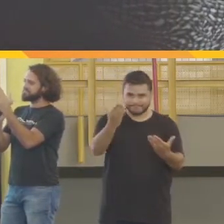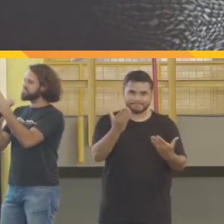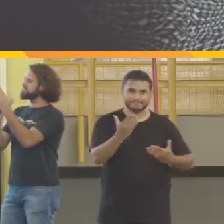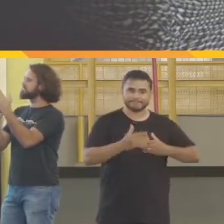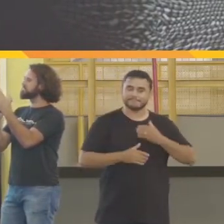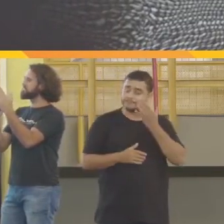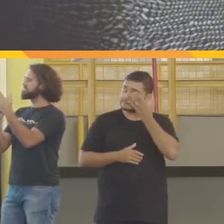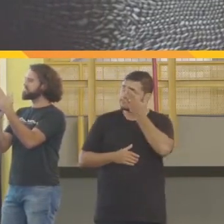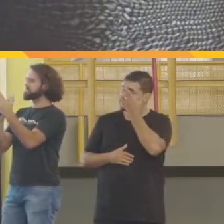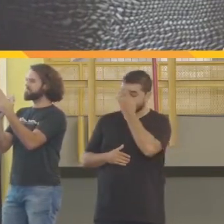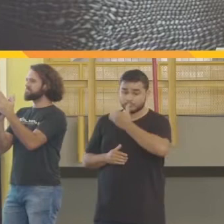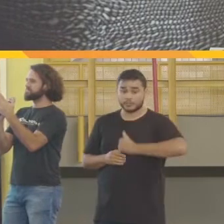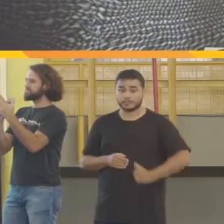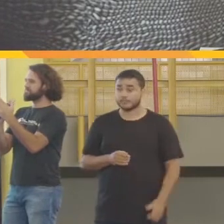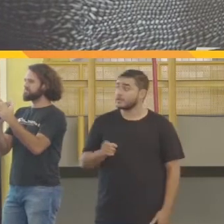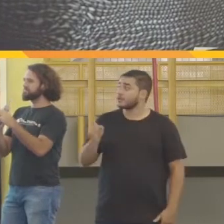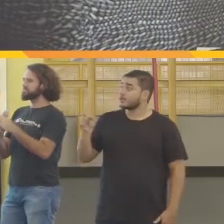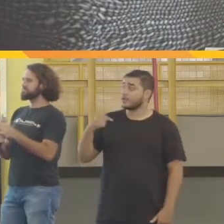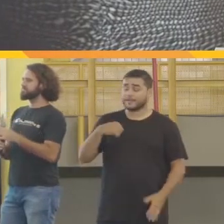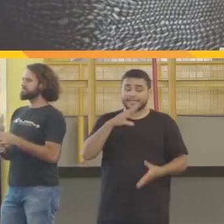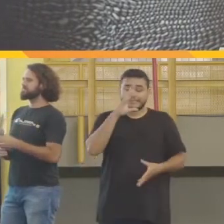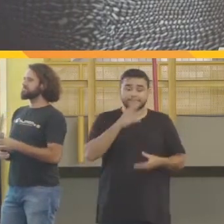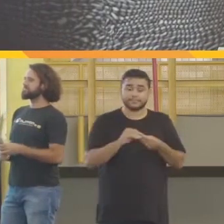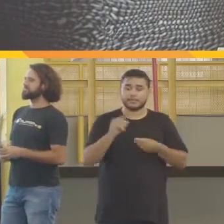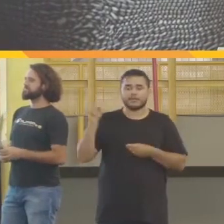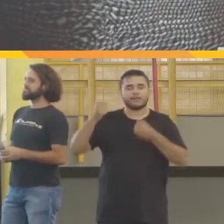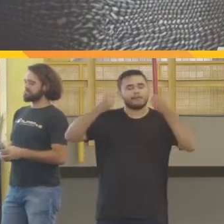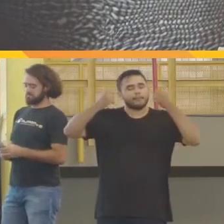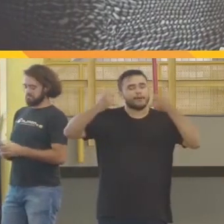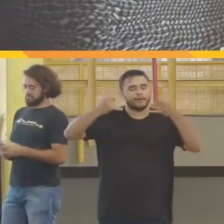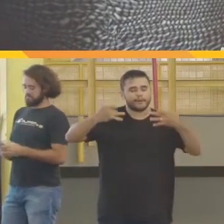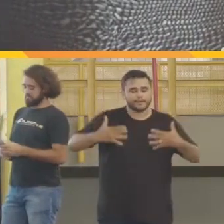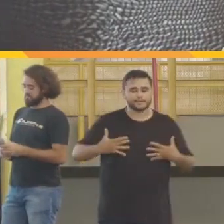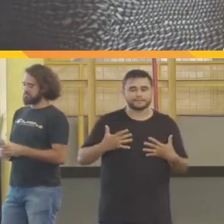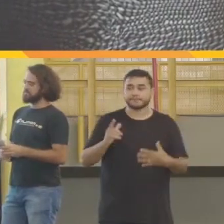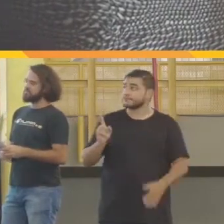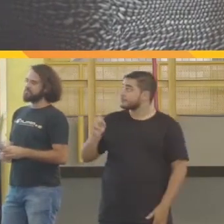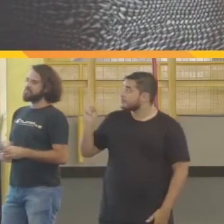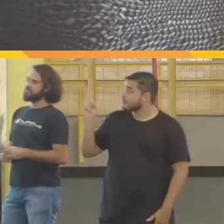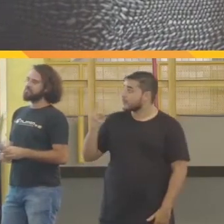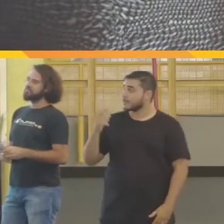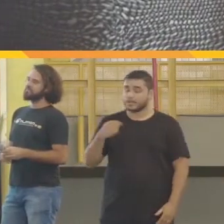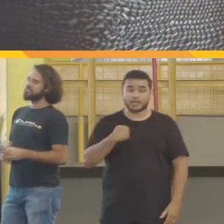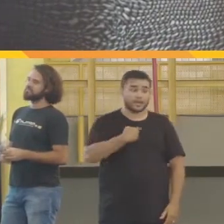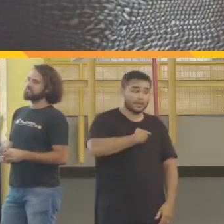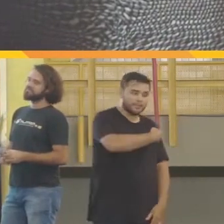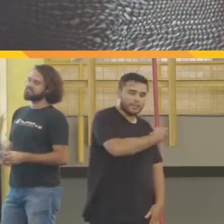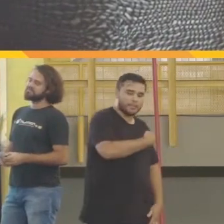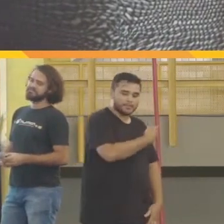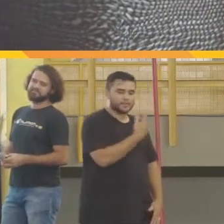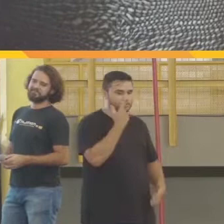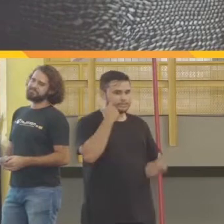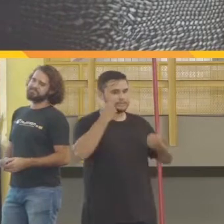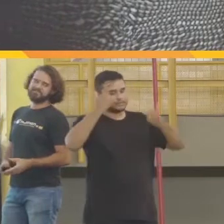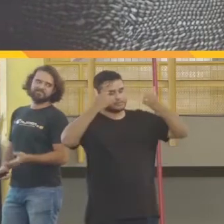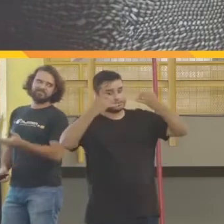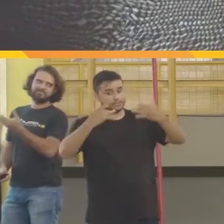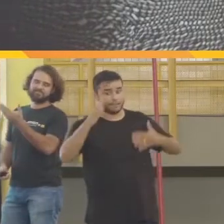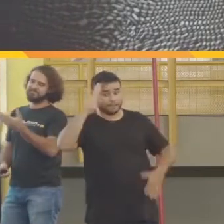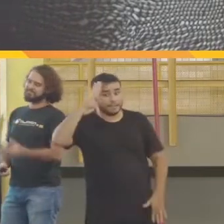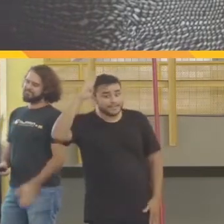Agora eu vou ficar caladinho, porque isso daqui, como todo show, é o aperitivo. O show